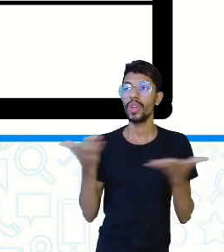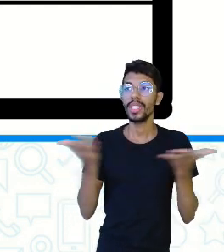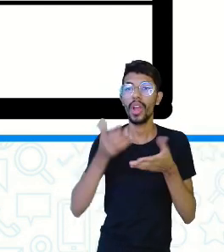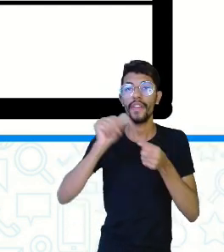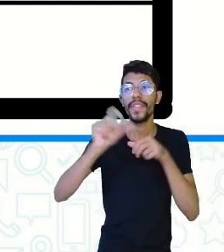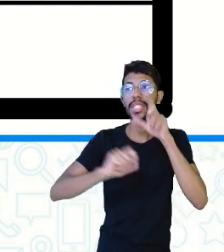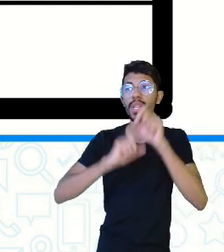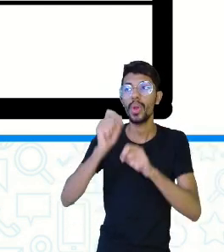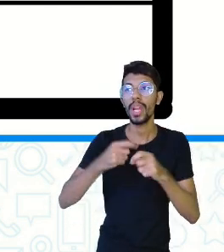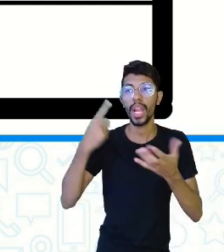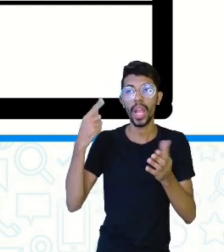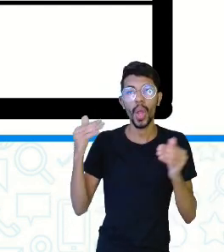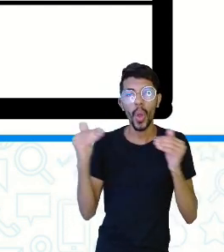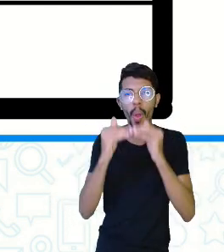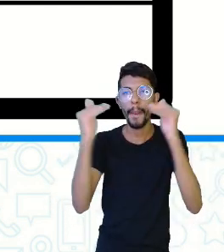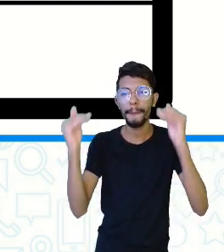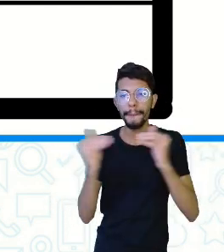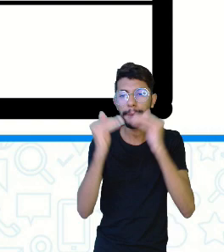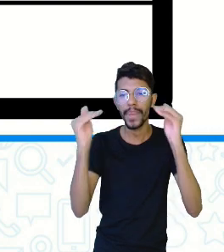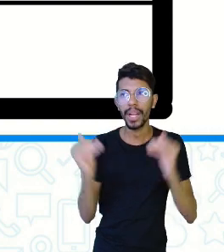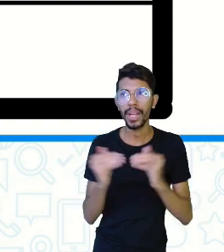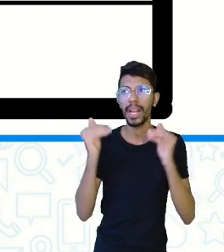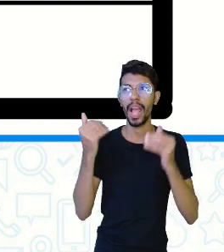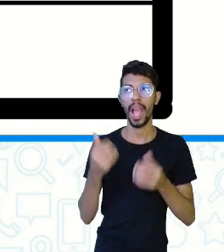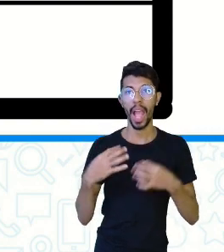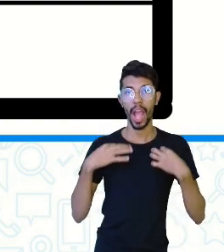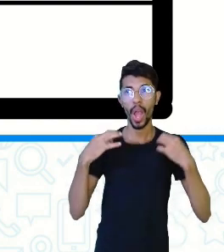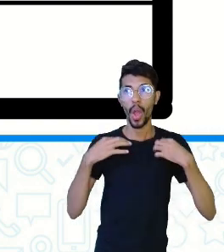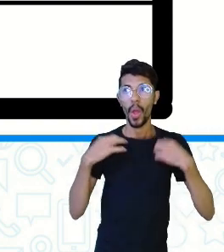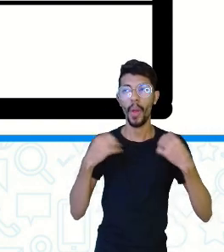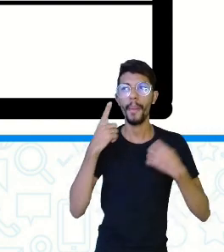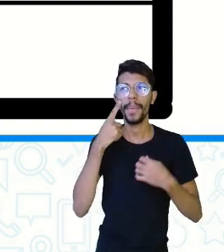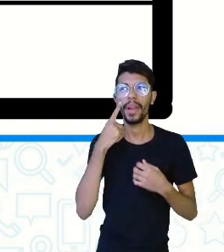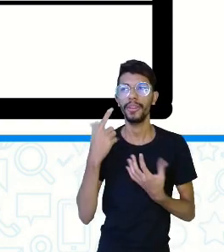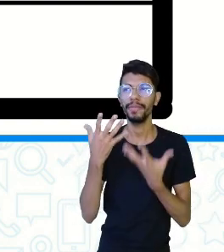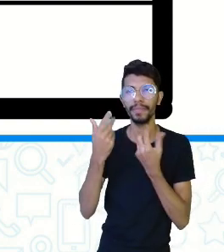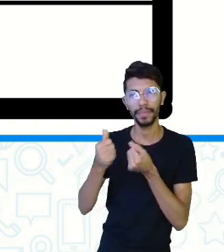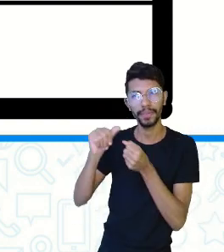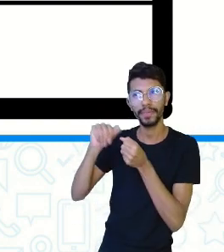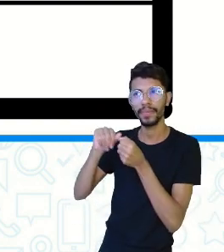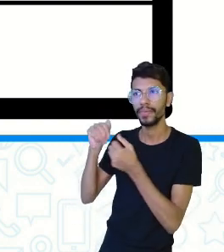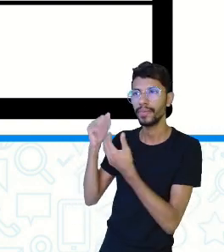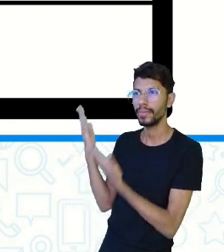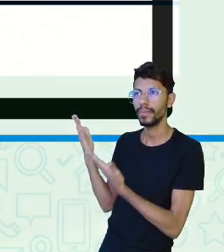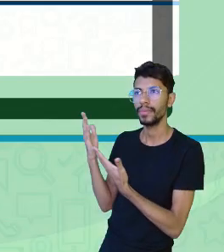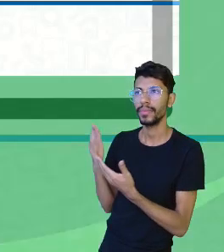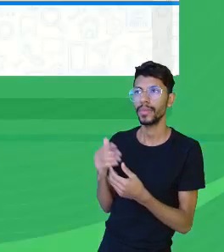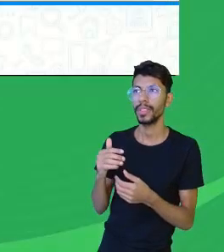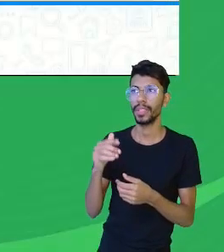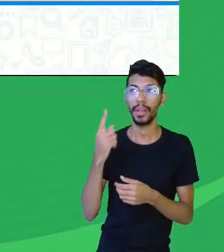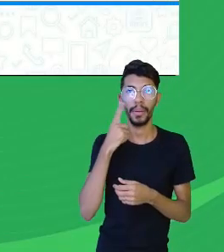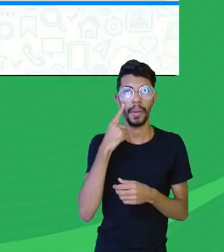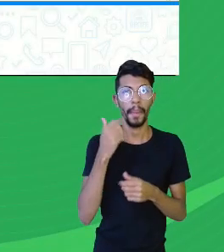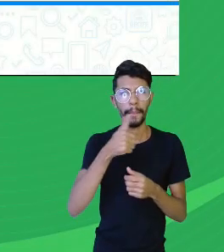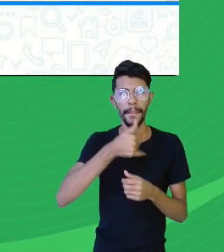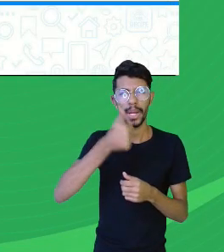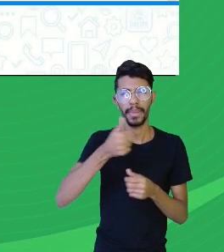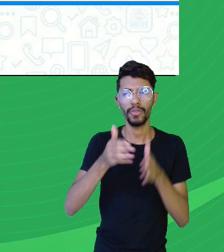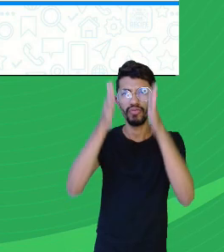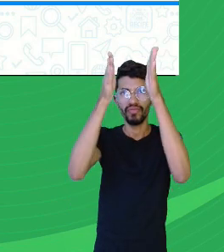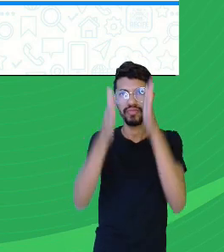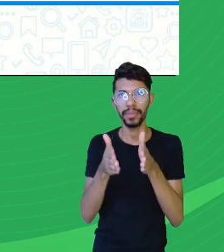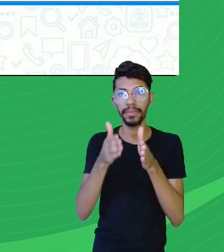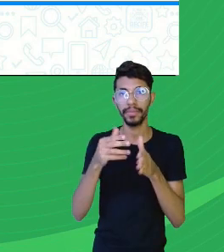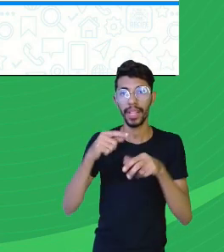as roupas. Se eu pegar a primeira camisa, vamos primeiro completar a coluna com a calça verde que ele tenha. Olha